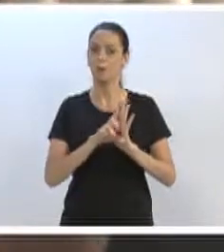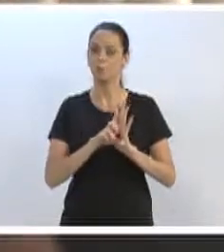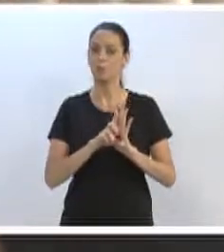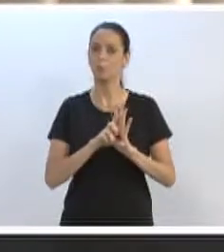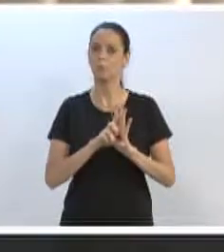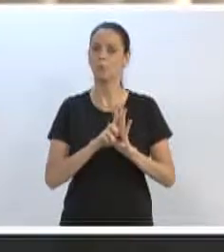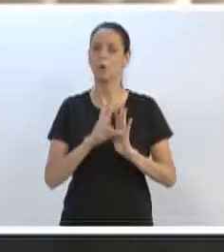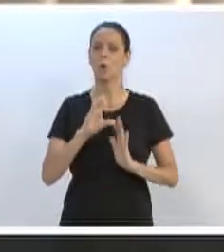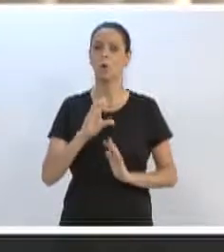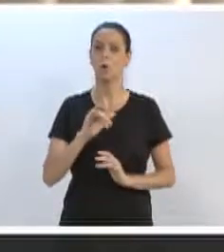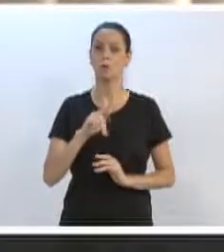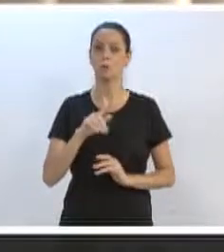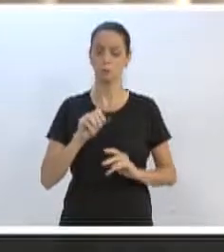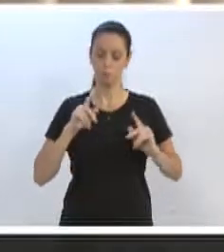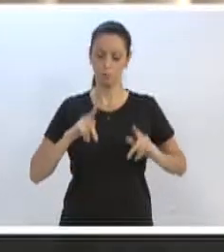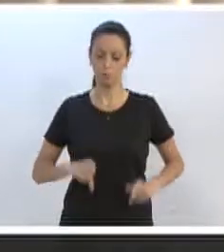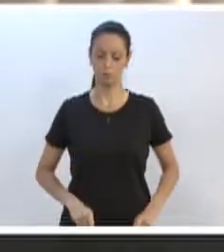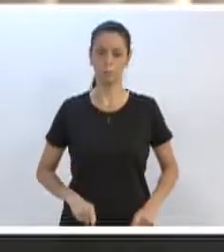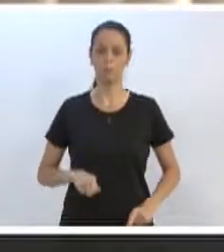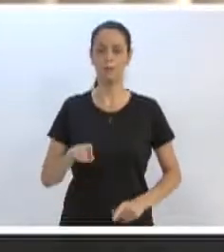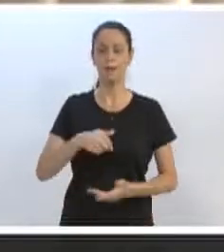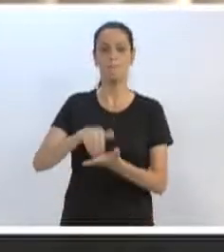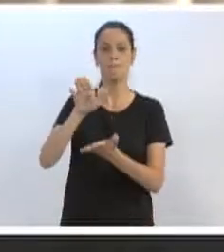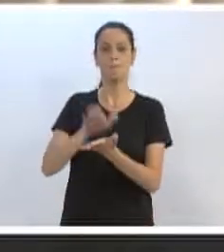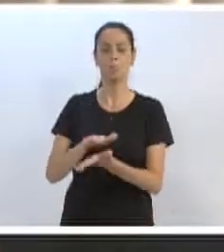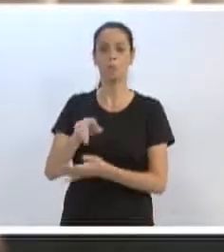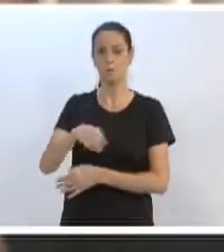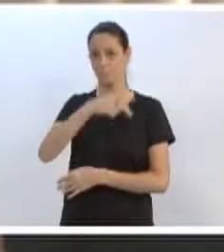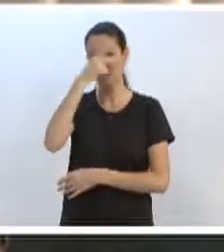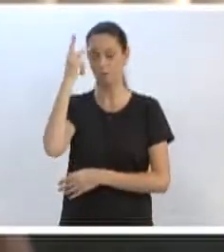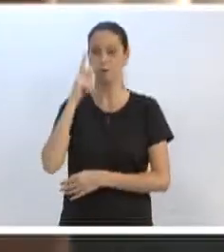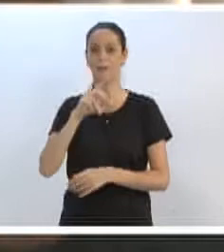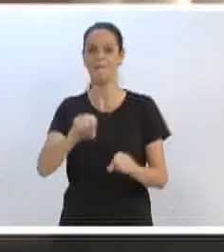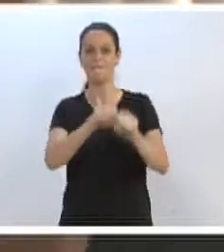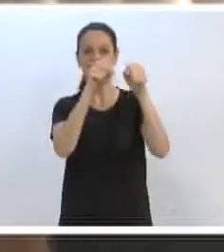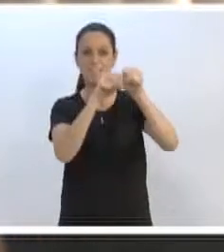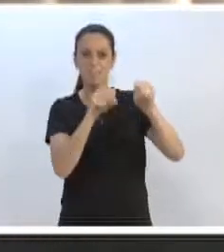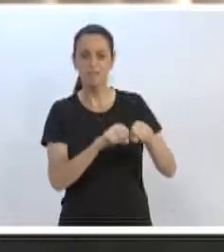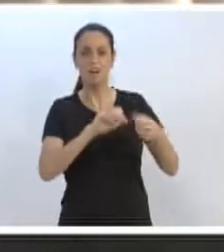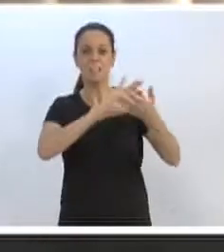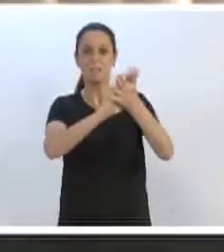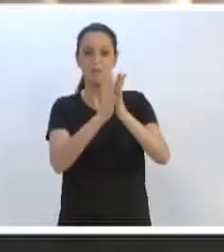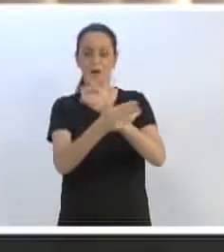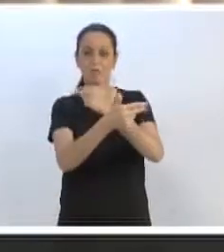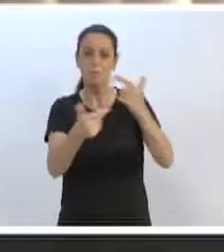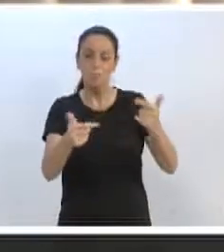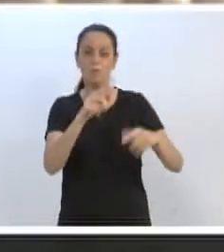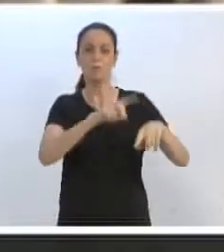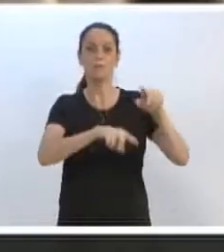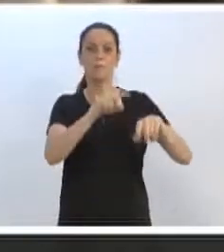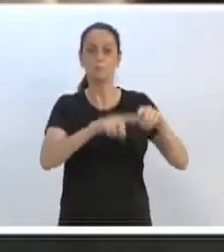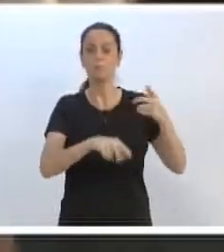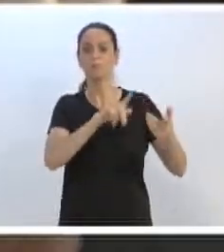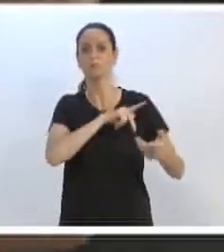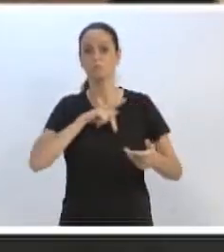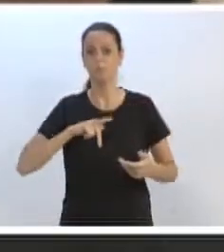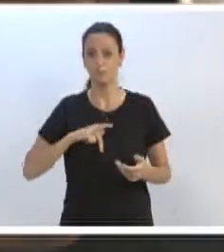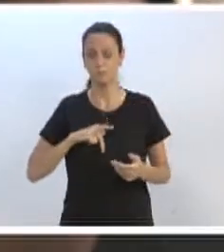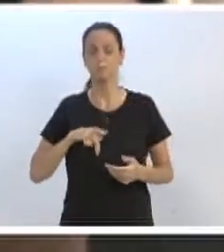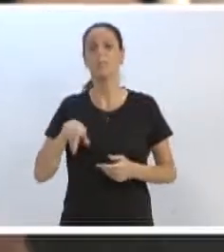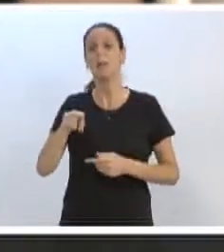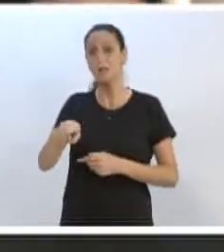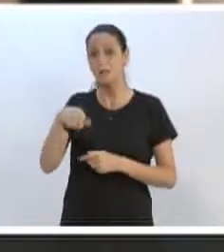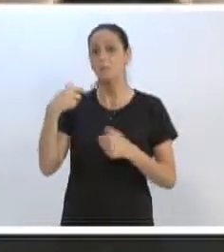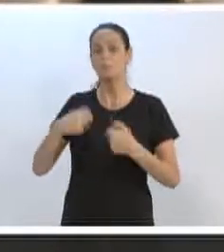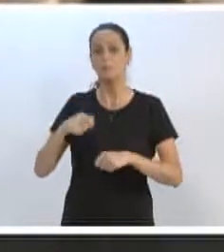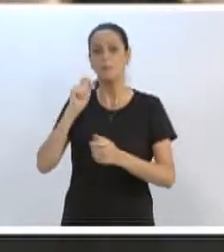para essas pessoas que estão fazendo vandalismo. Acho que temos que levar o valor da multa, um valor bem acima, para que elas